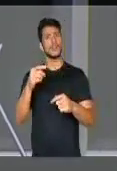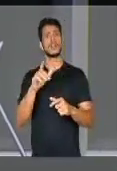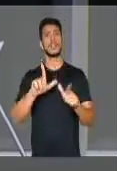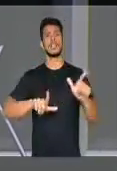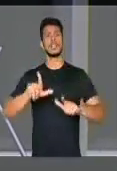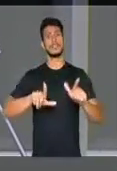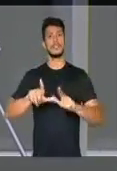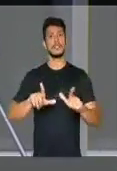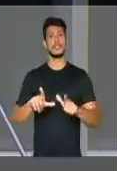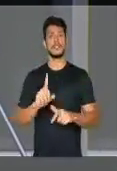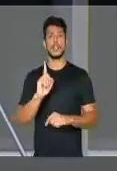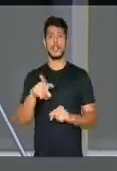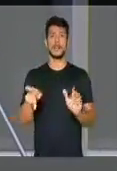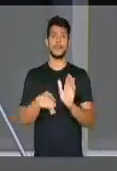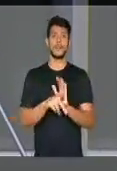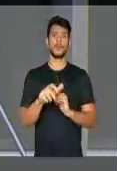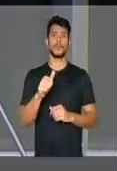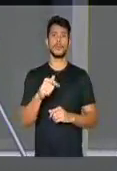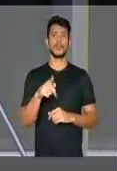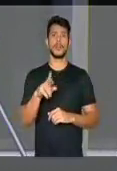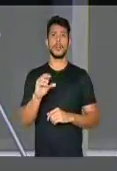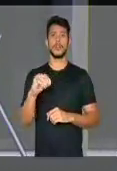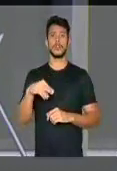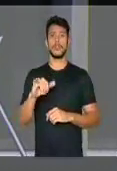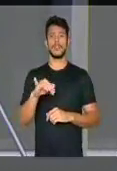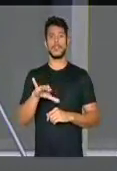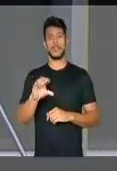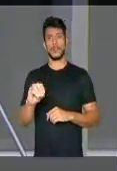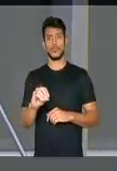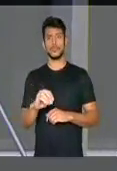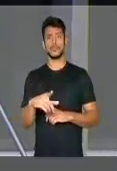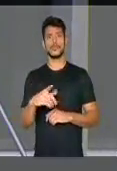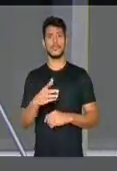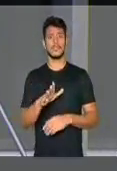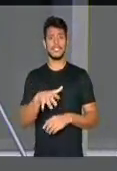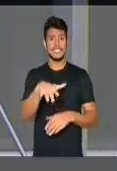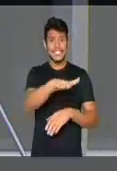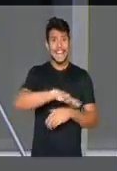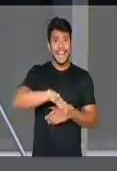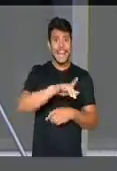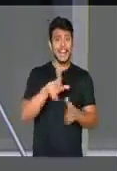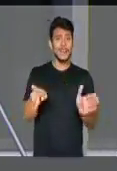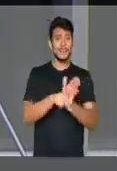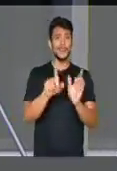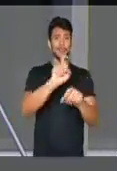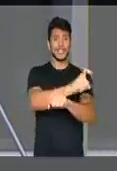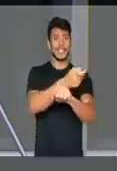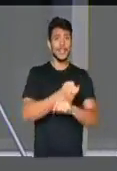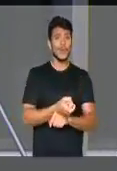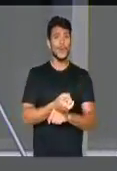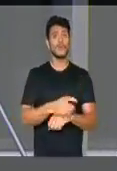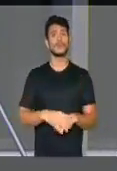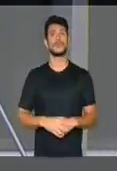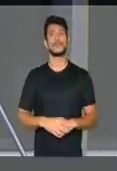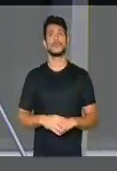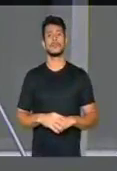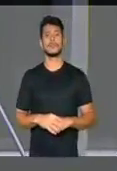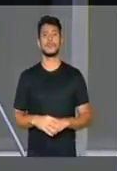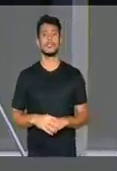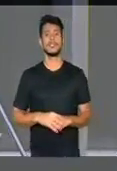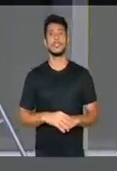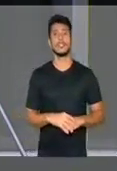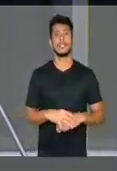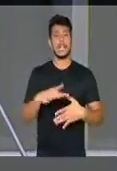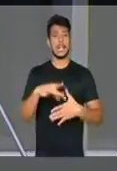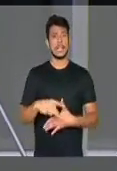Um empreendimento do agronegócio em cima de um quilombo e área de preservação. Lideranças